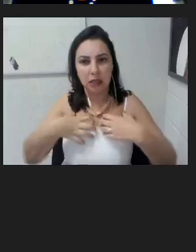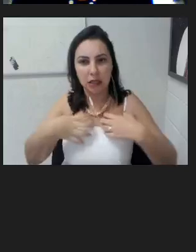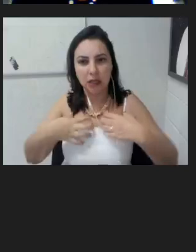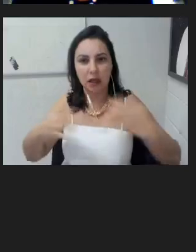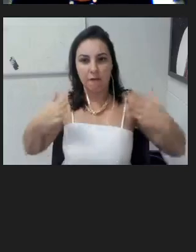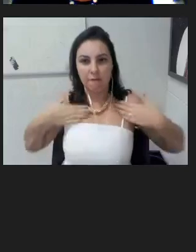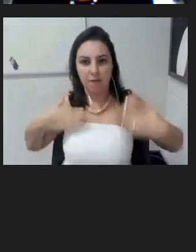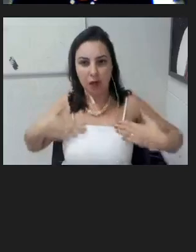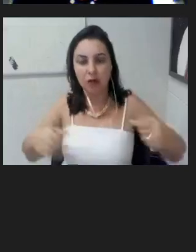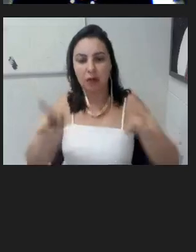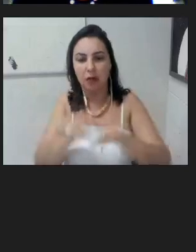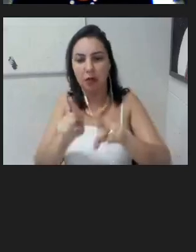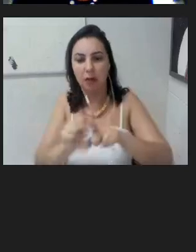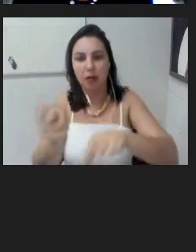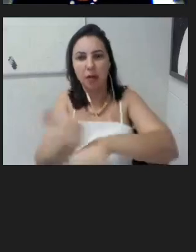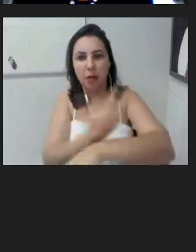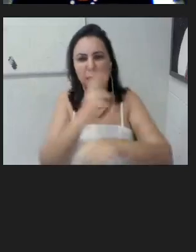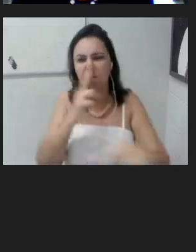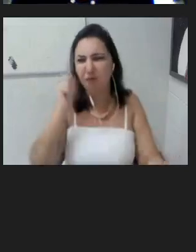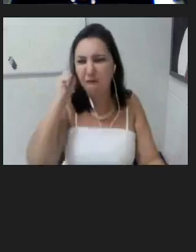emocionais bem fortes.